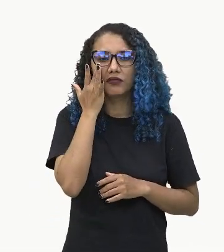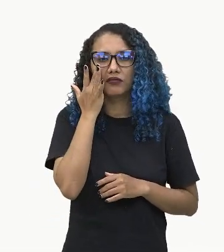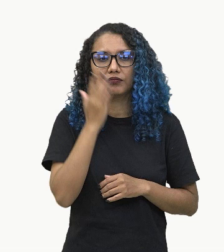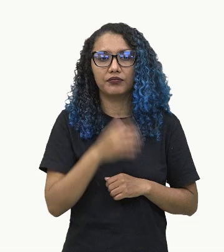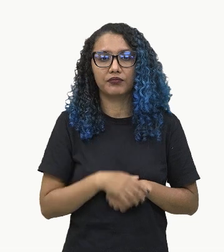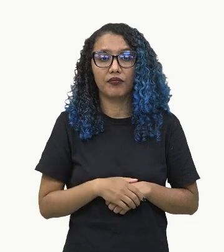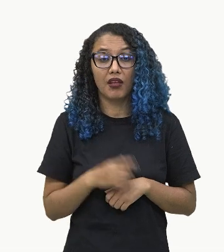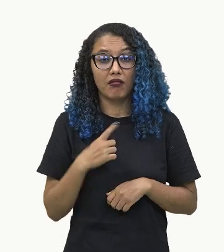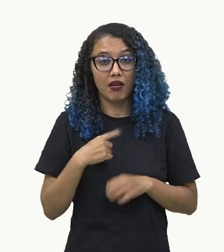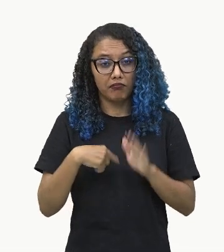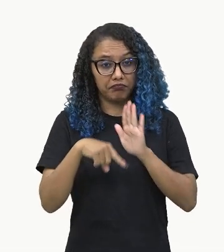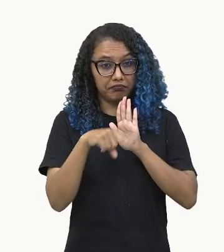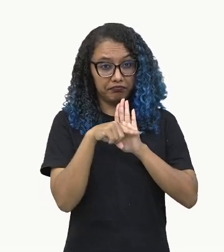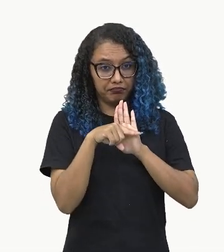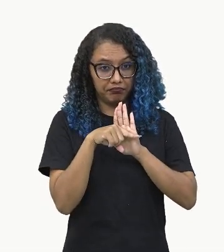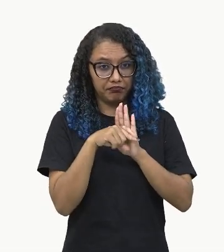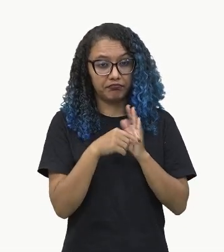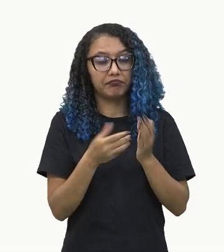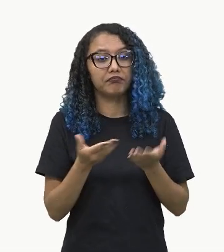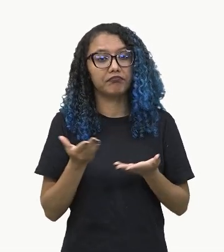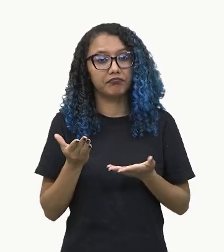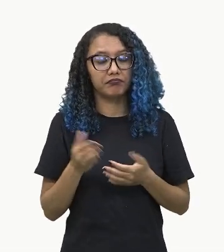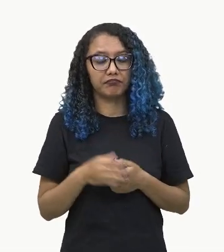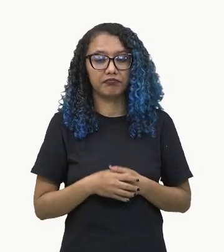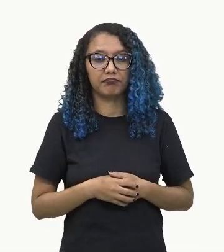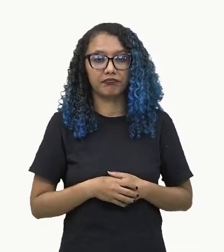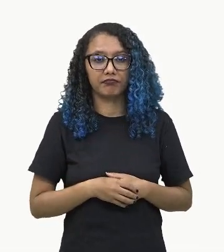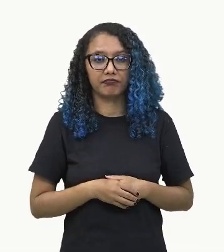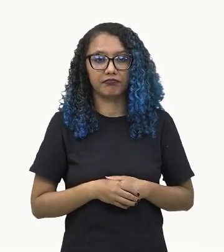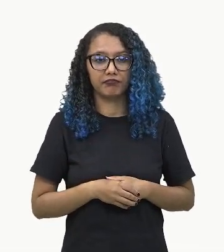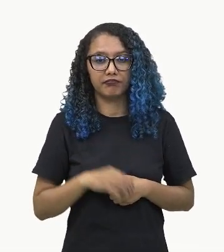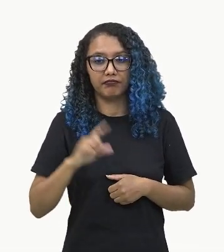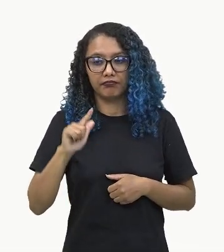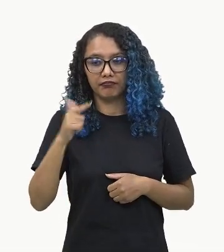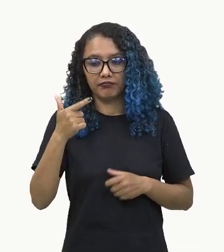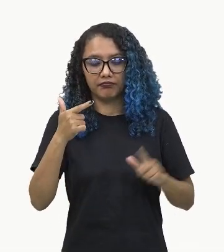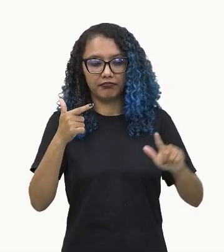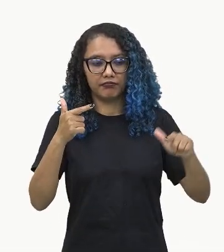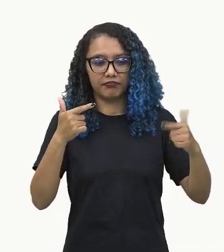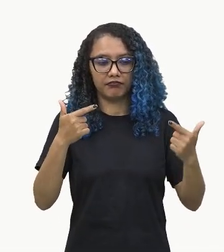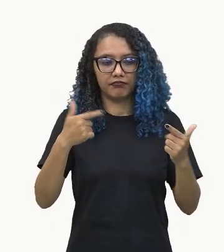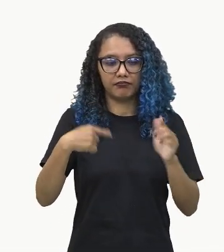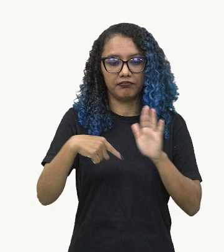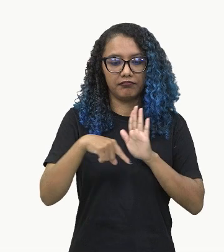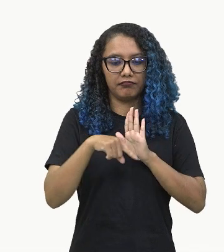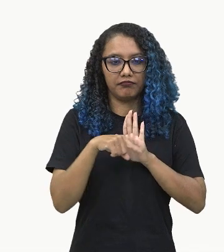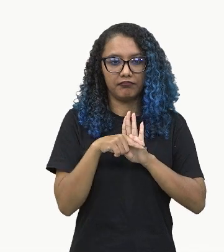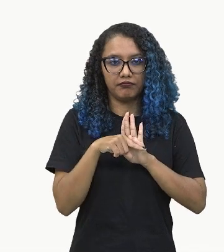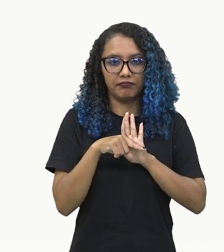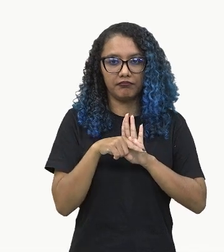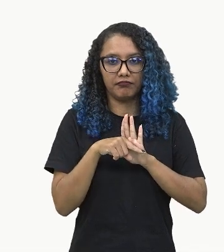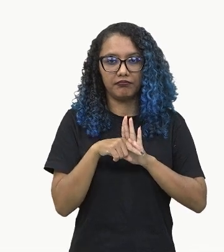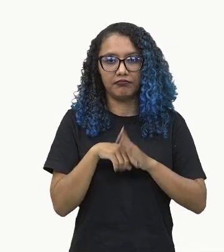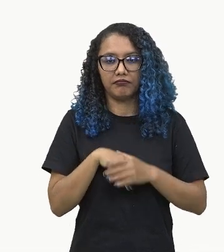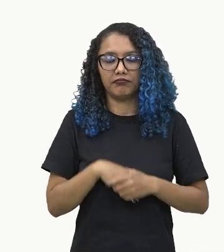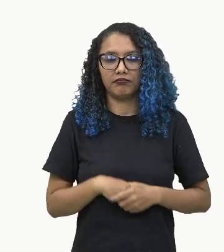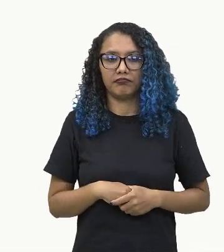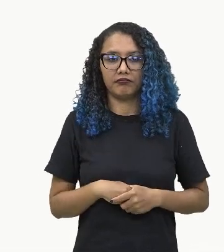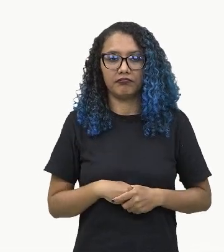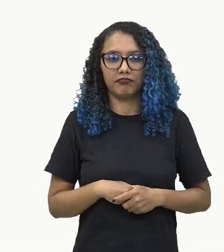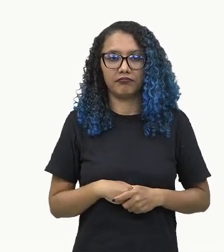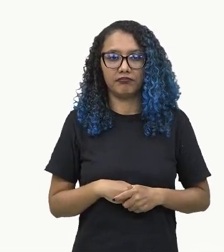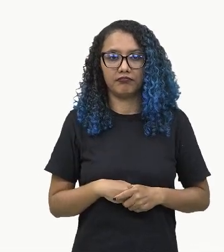a diferença de dois quadrados. Um quadrado de lado y e um quadrado de lado 7.